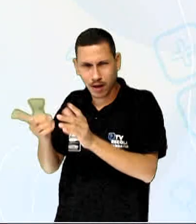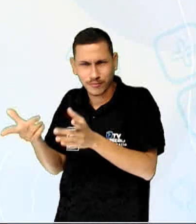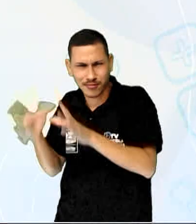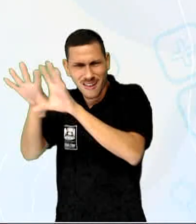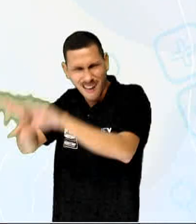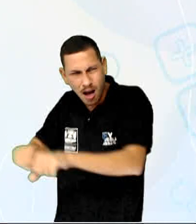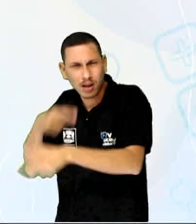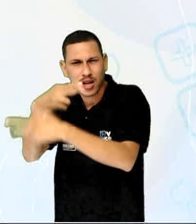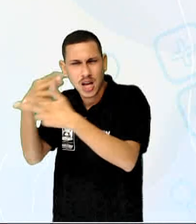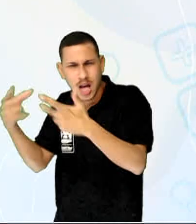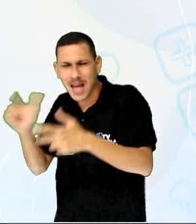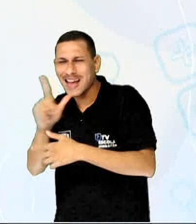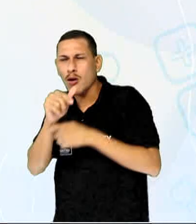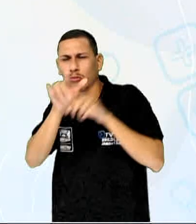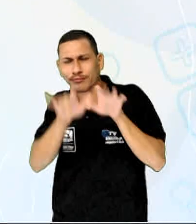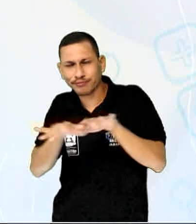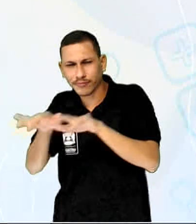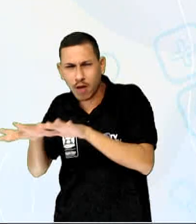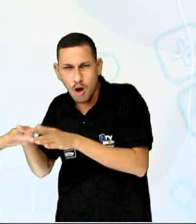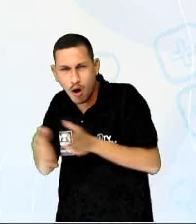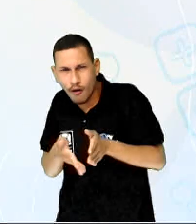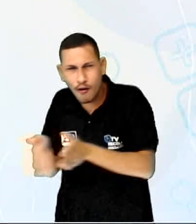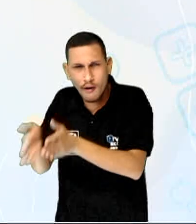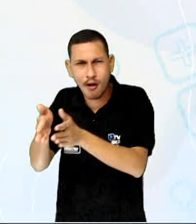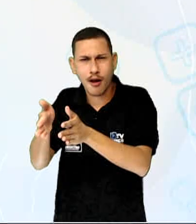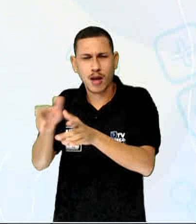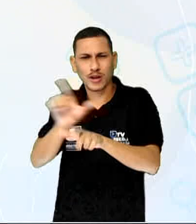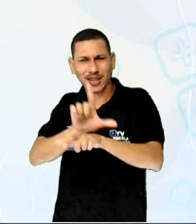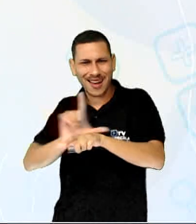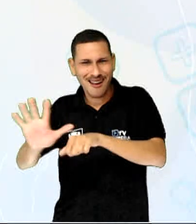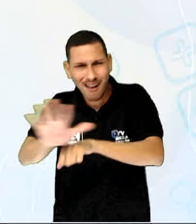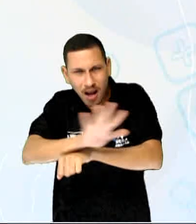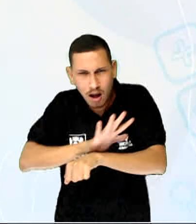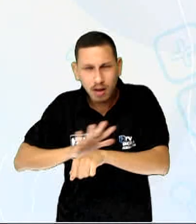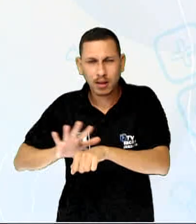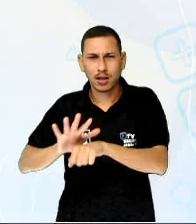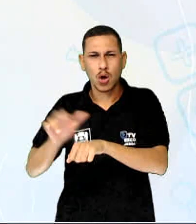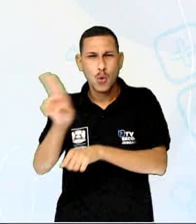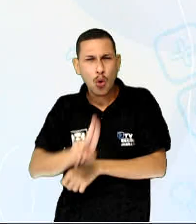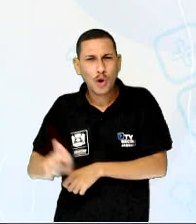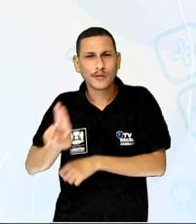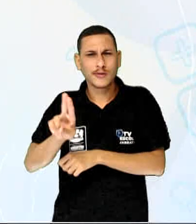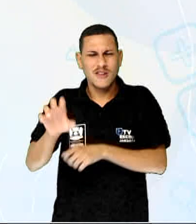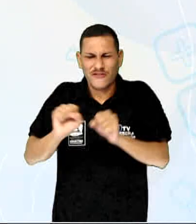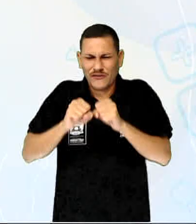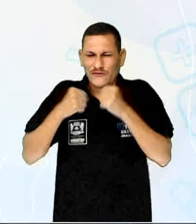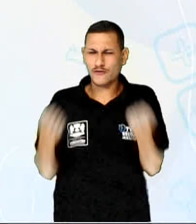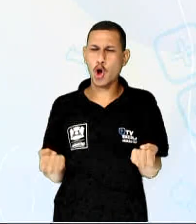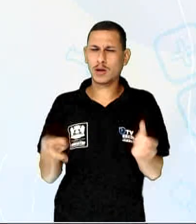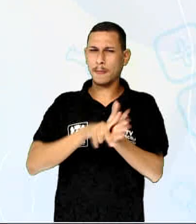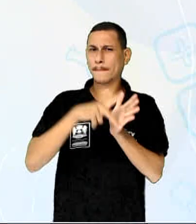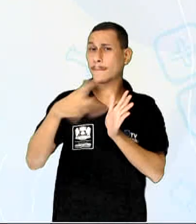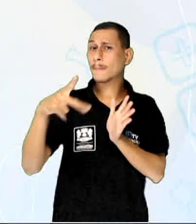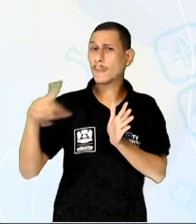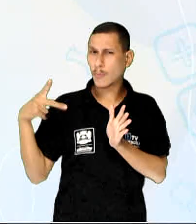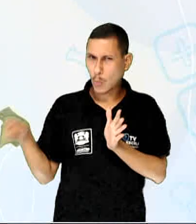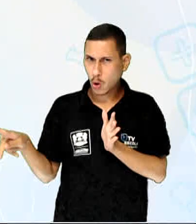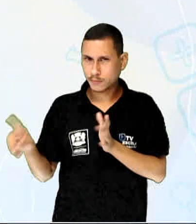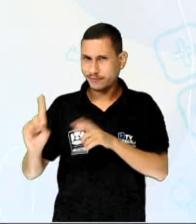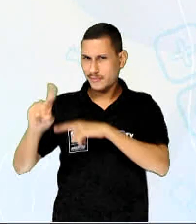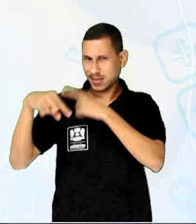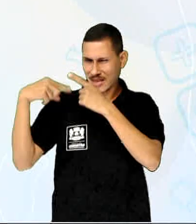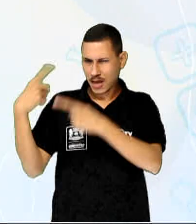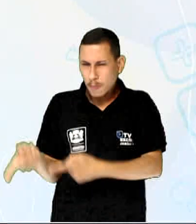dos rios e lagos e primeiramente moviam-se pela sua própria força. Posteriormente,